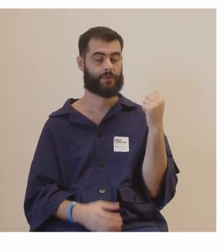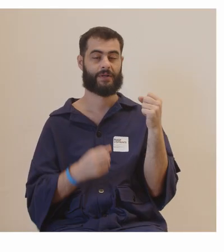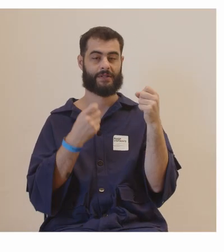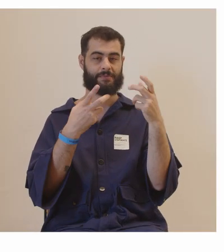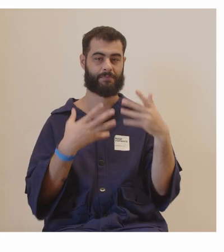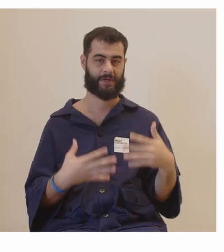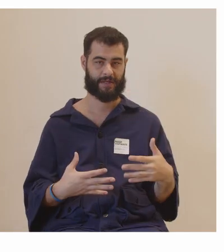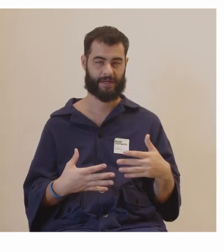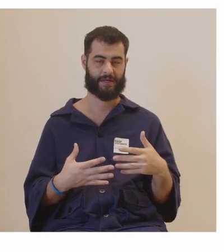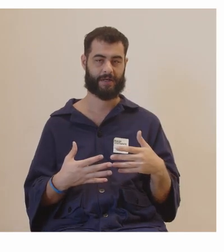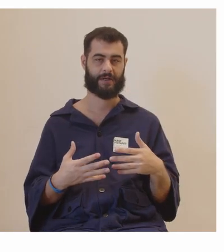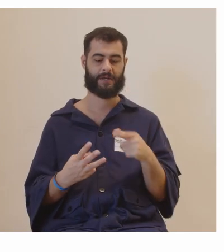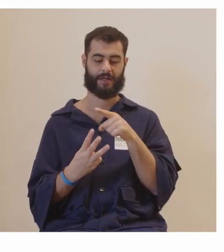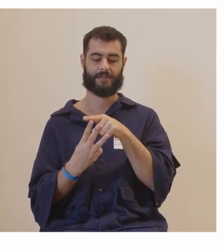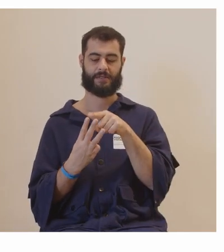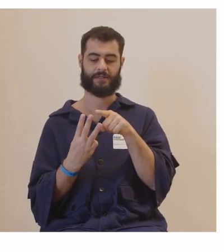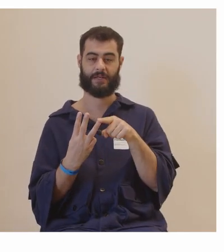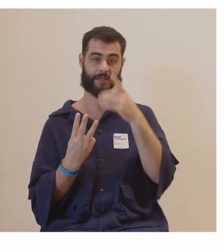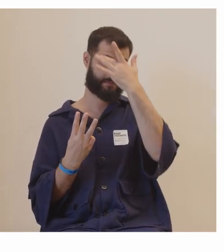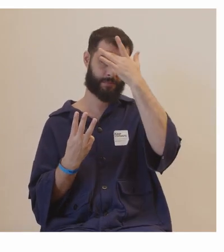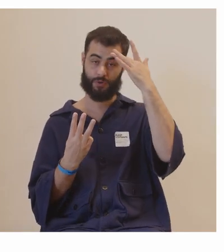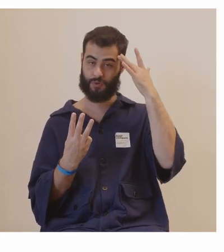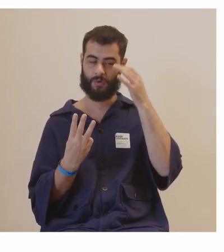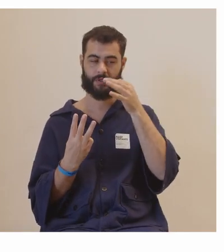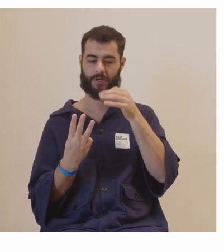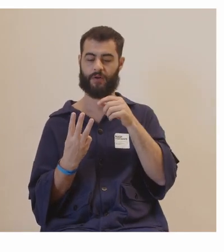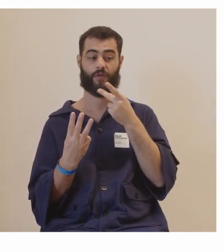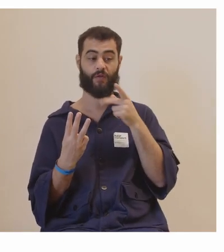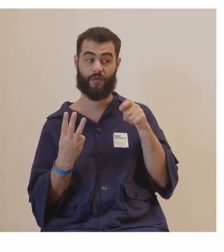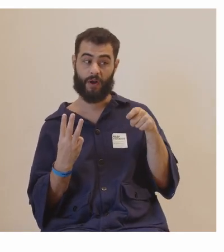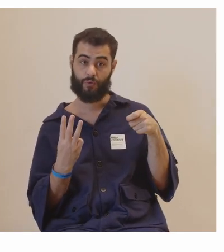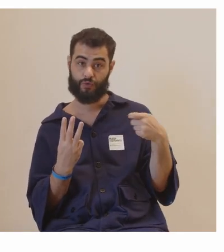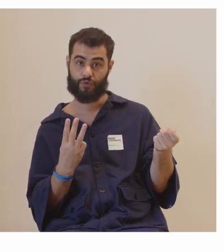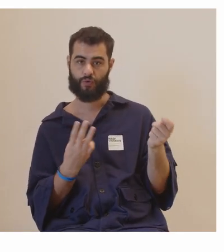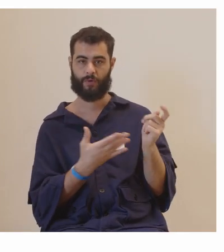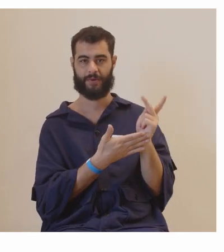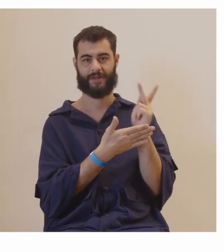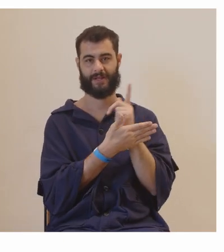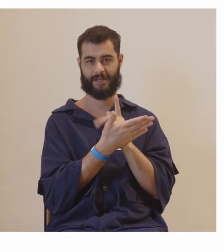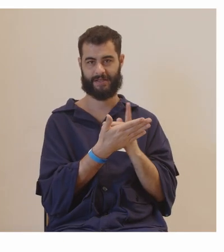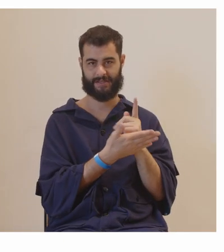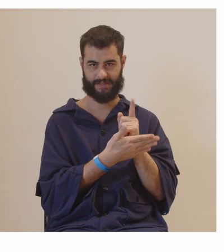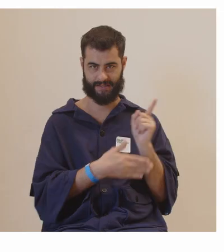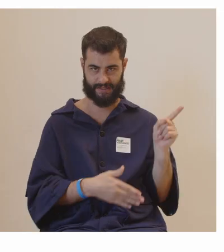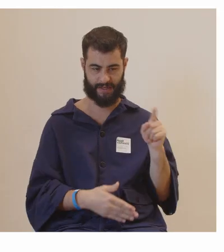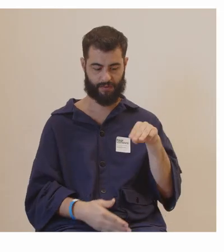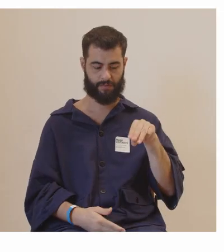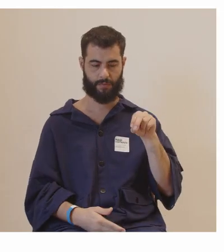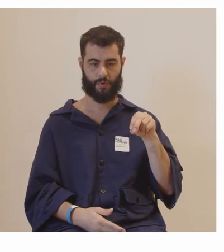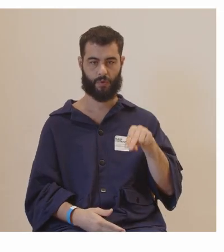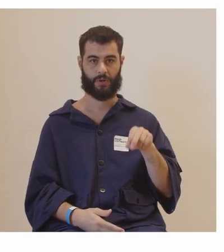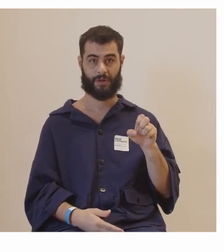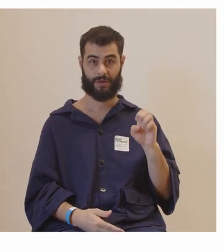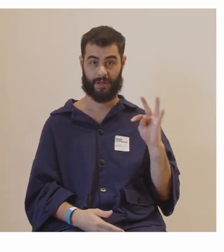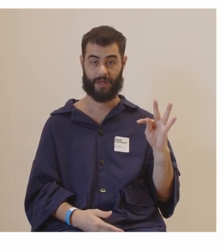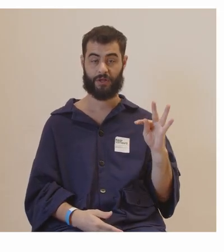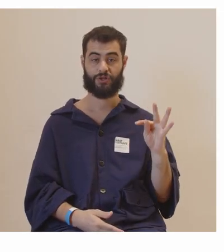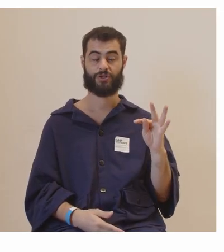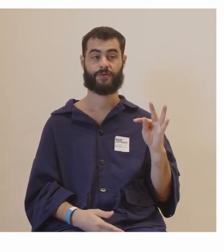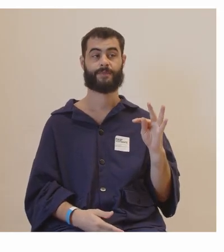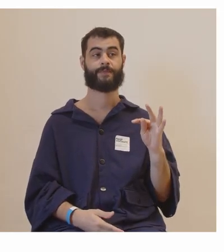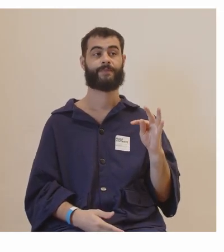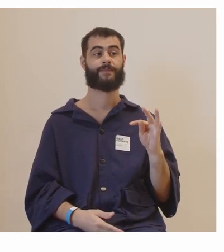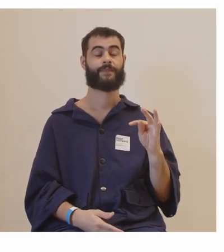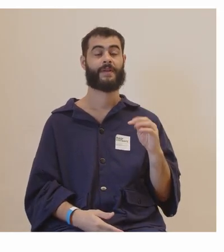esses intelectuais, esses críticos fazem dessas pinturas do Monet, eles estão informados, na